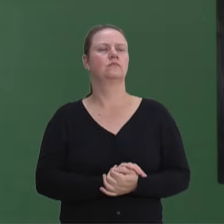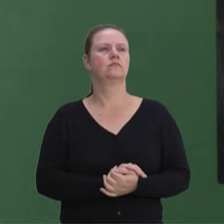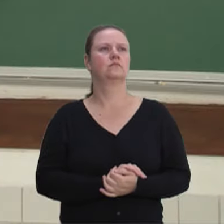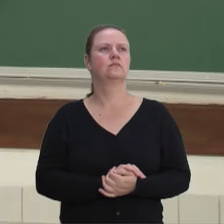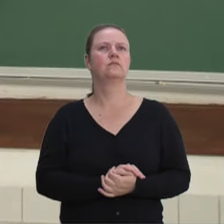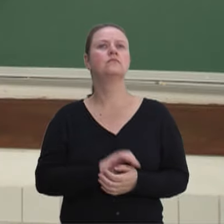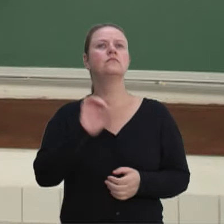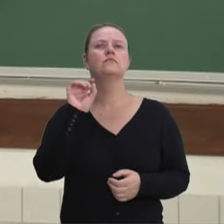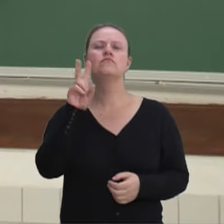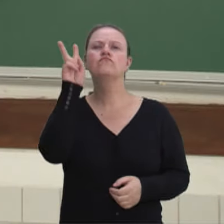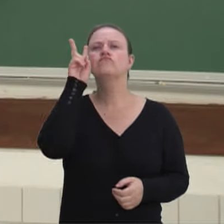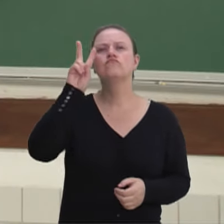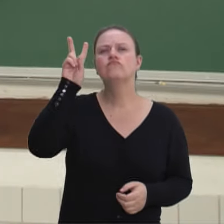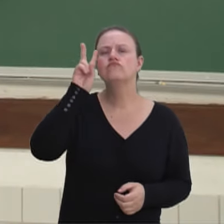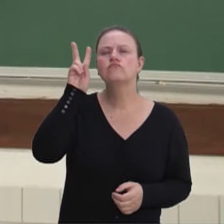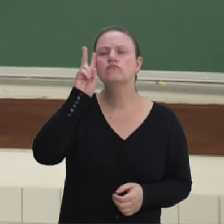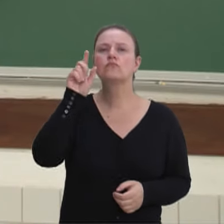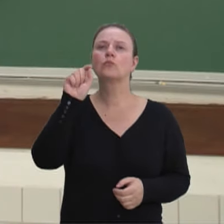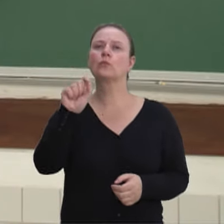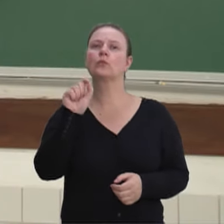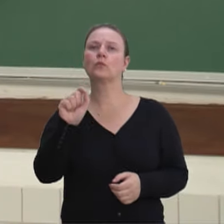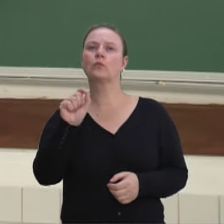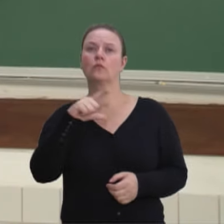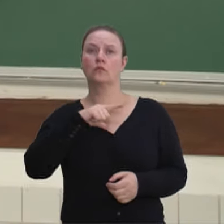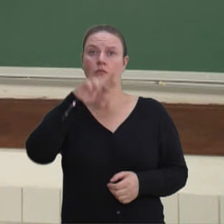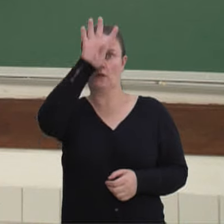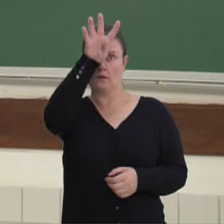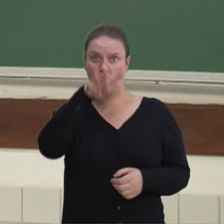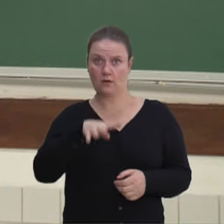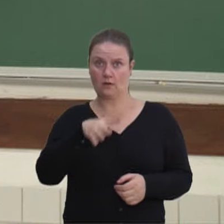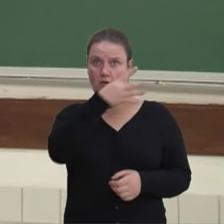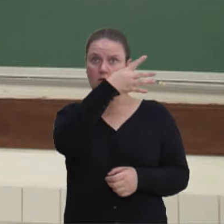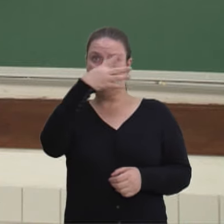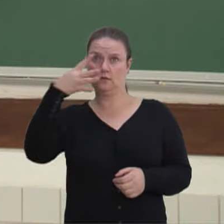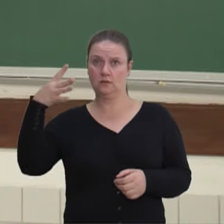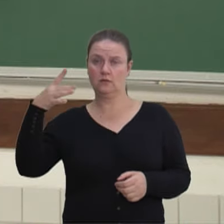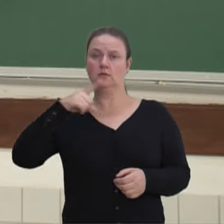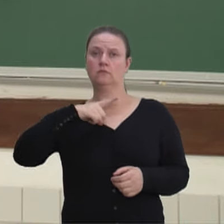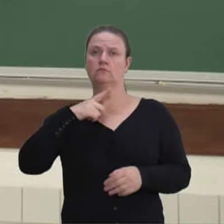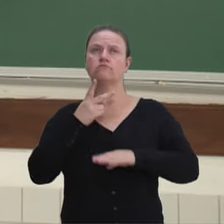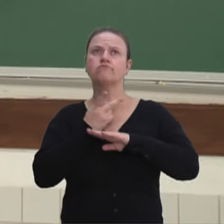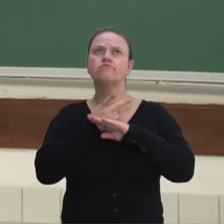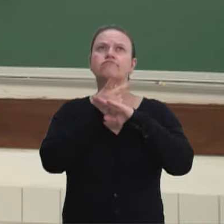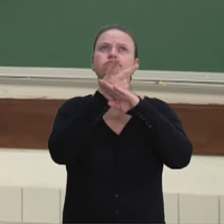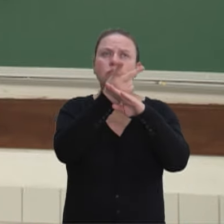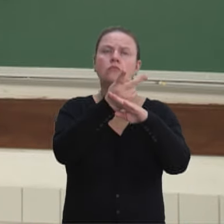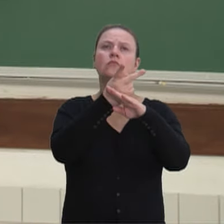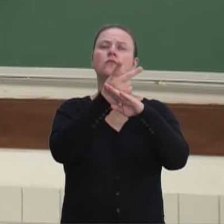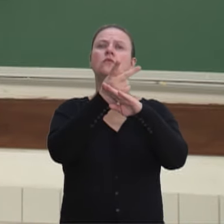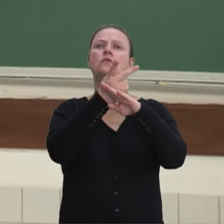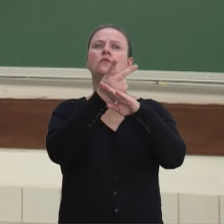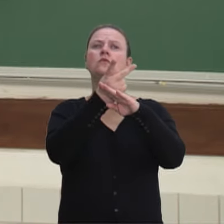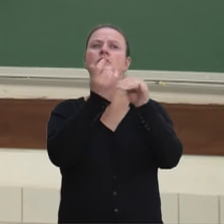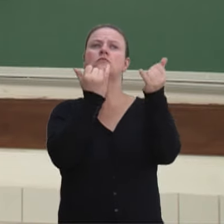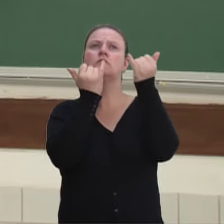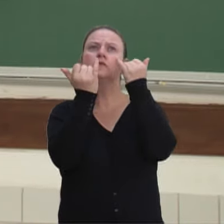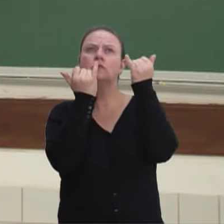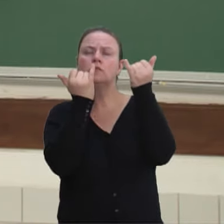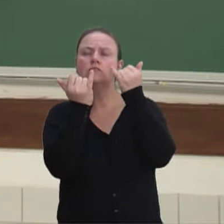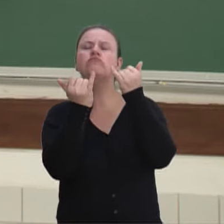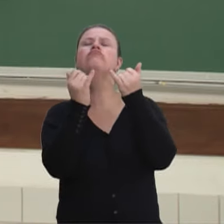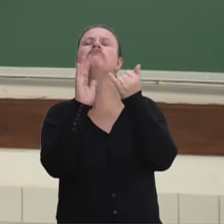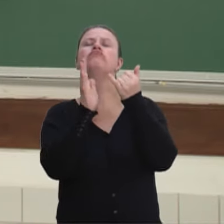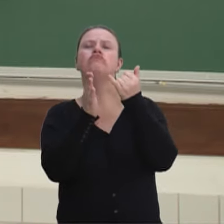Só lembrando que a gente tem a tabela, né, da tangente lá para estar ajudando os pontos